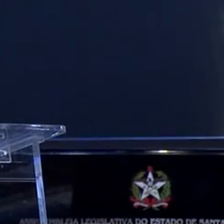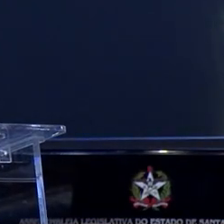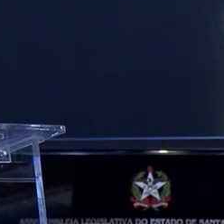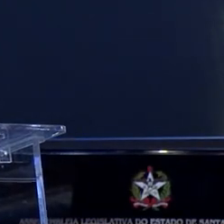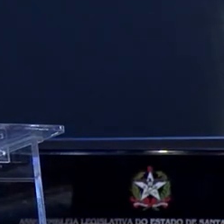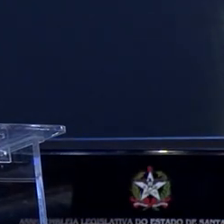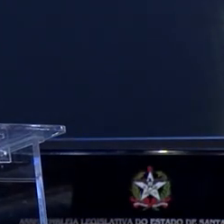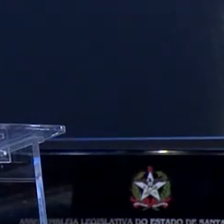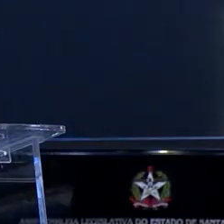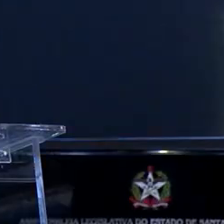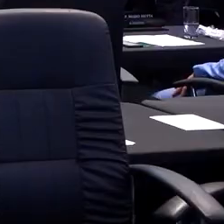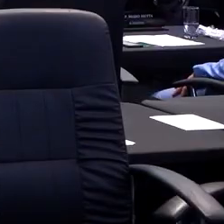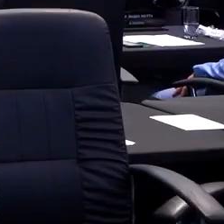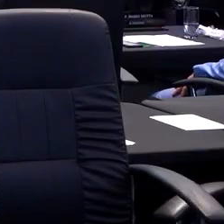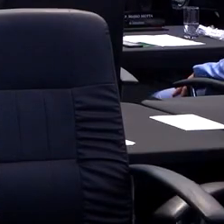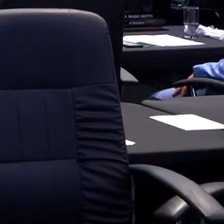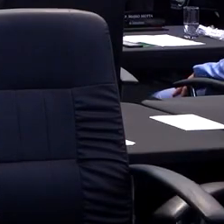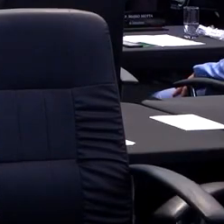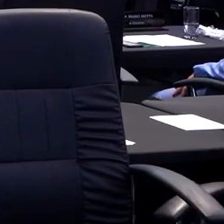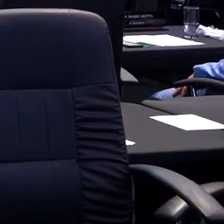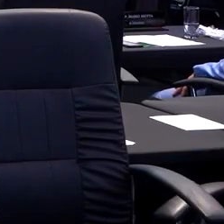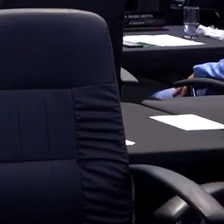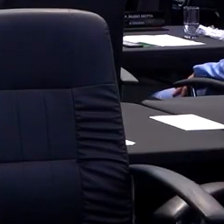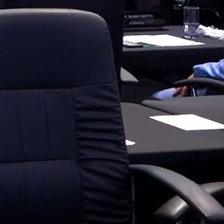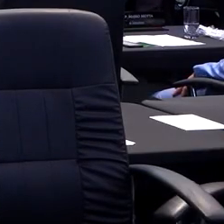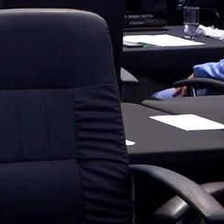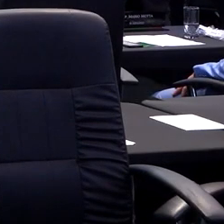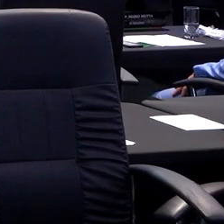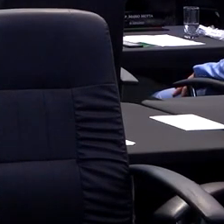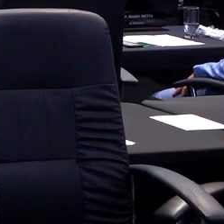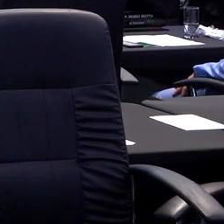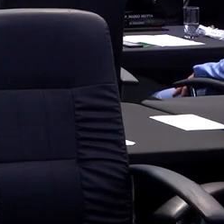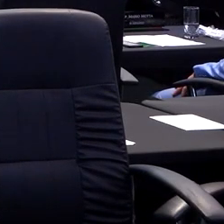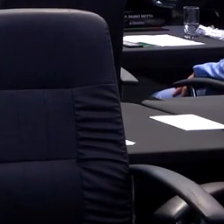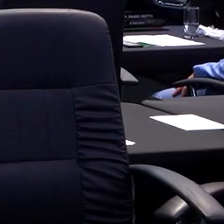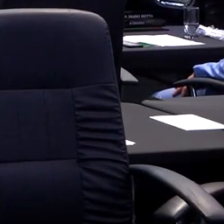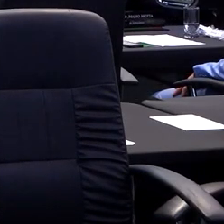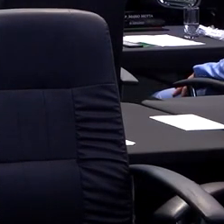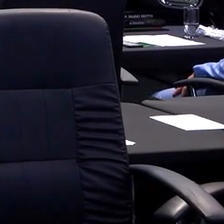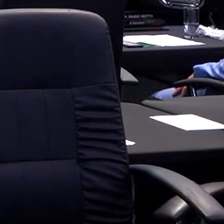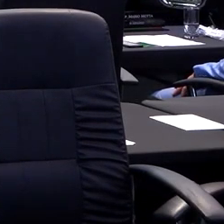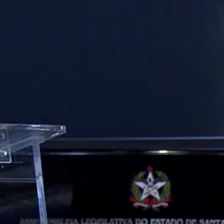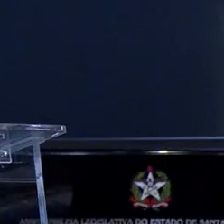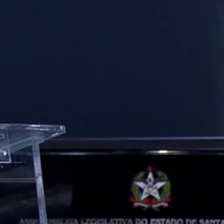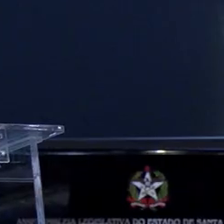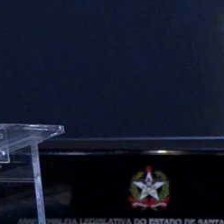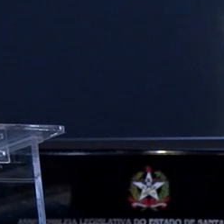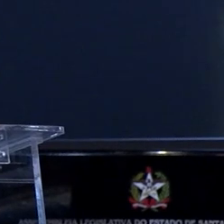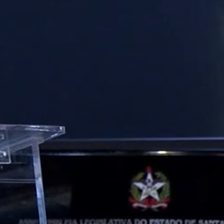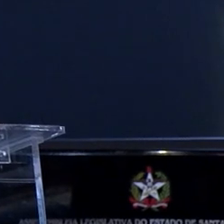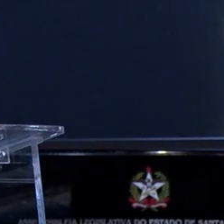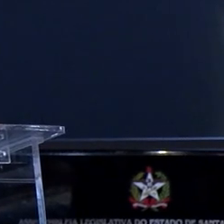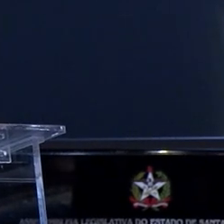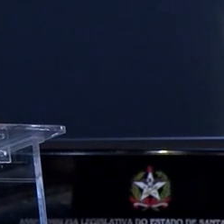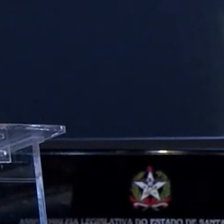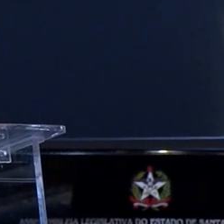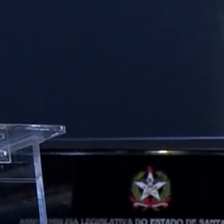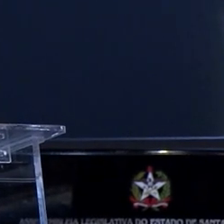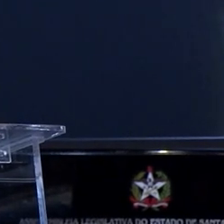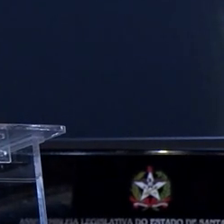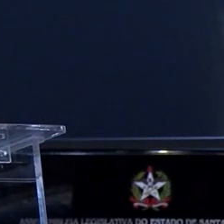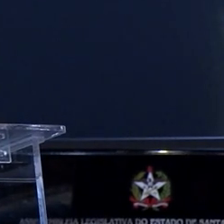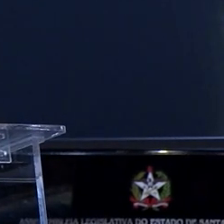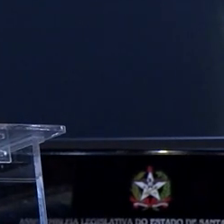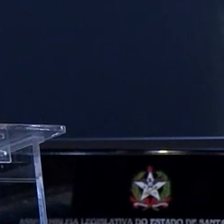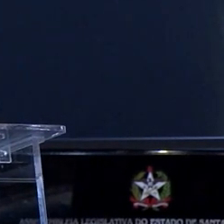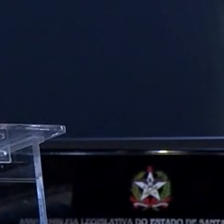representou o movimento tradicionalista gaúcho de Santa Catarina, que conta com duas sedes em Lages. O presidente do MTG discursou sobre a